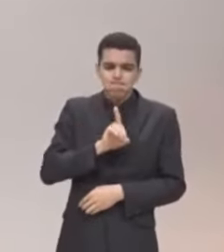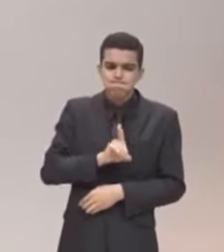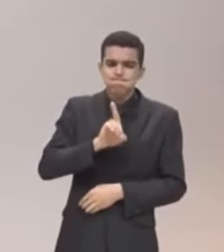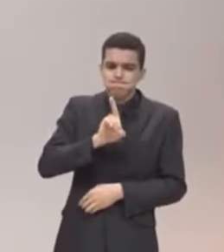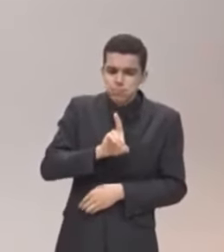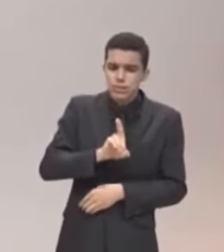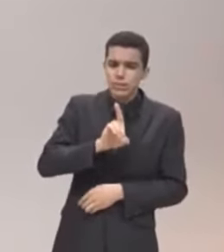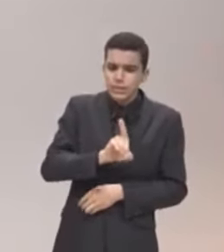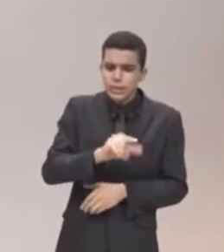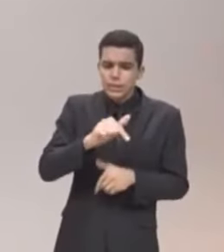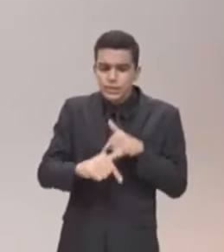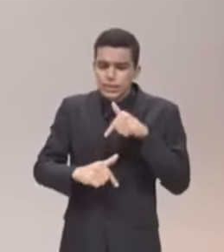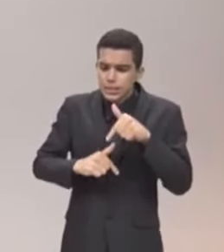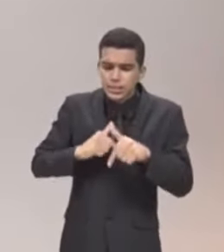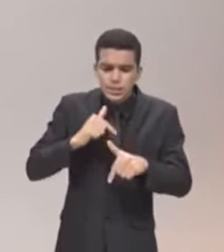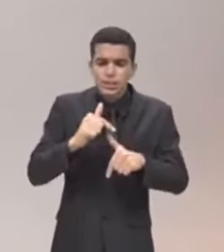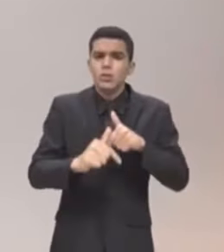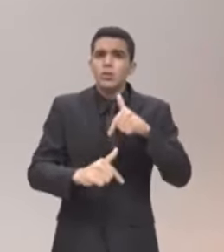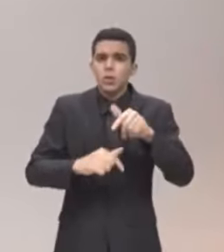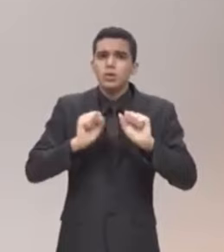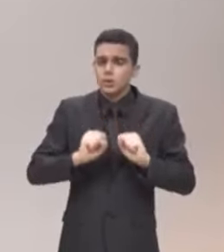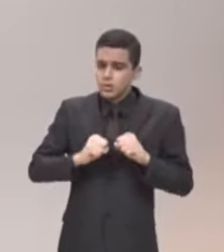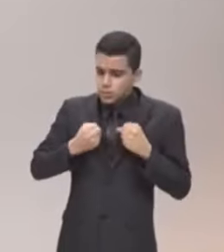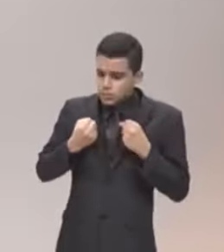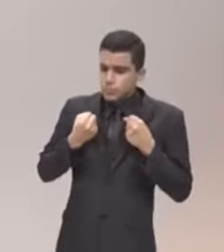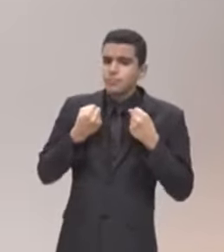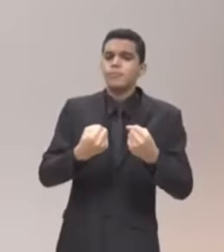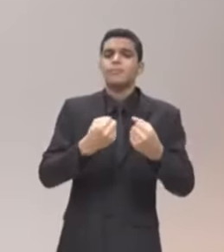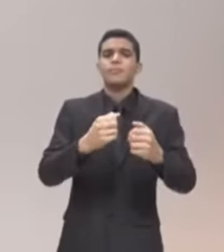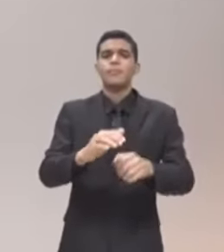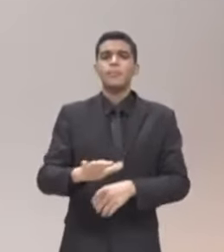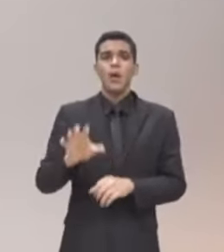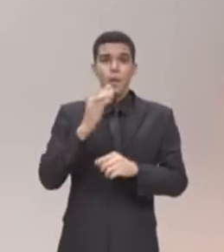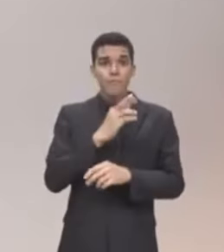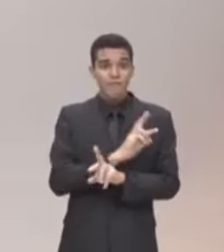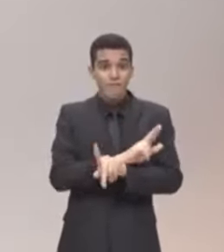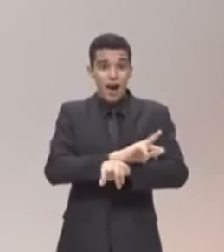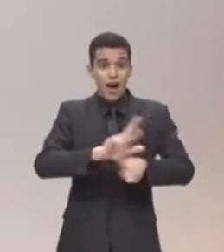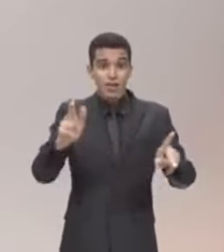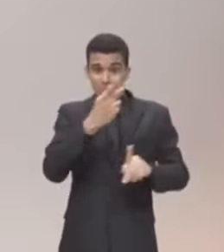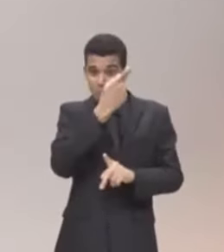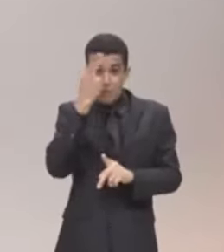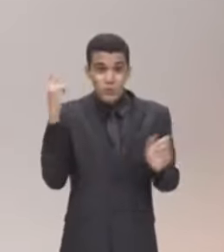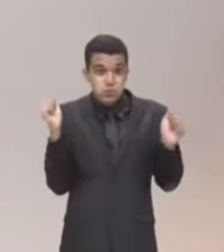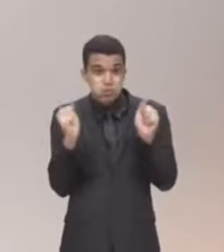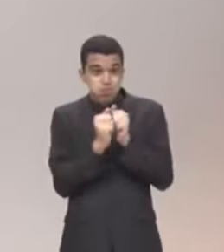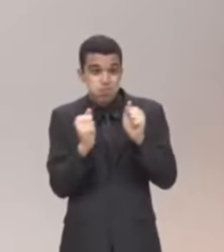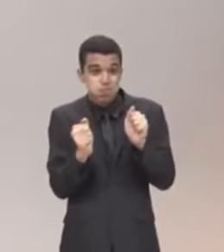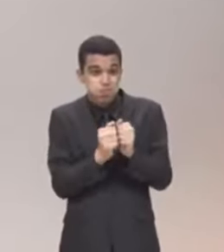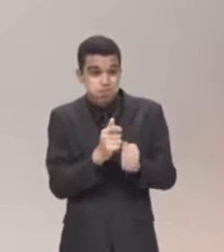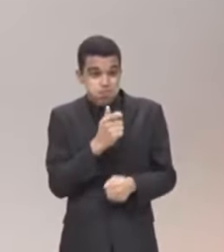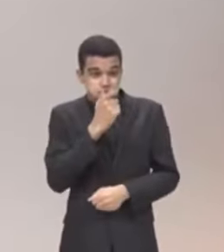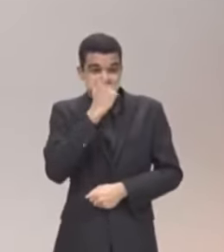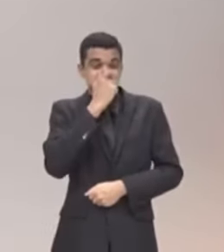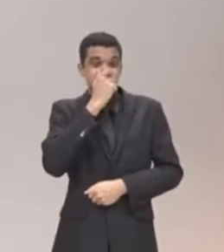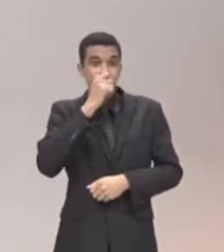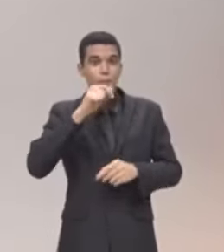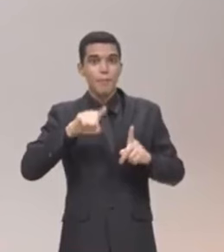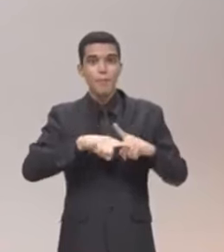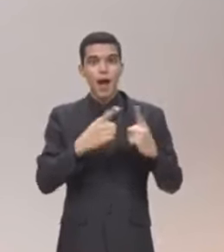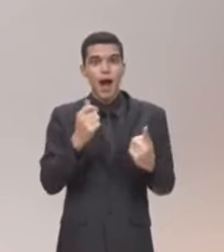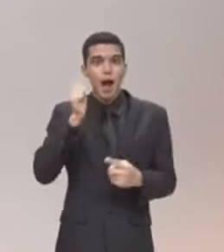insistia. Quando não caminhava, no chão se arrastava, mas nunca